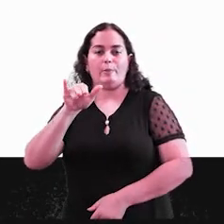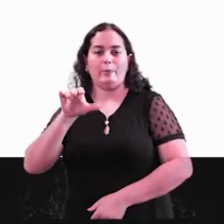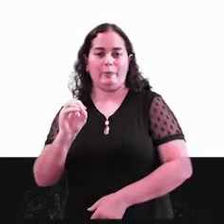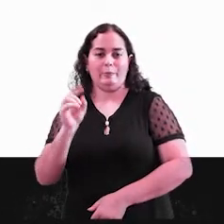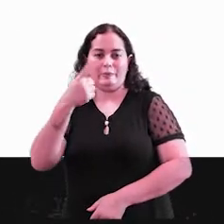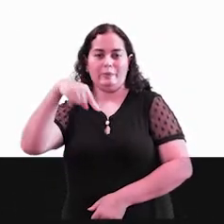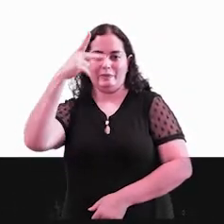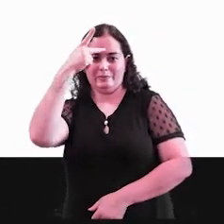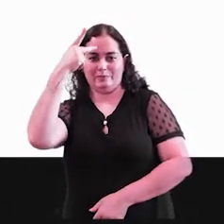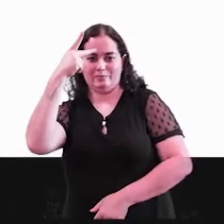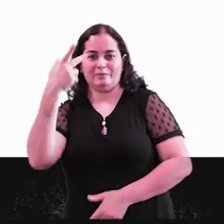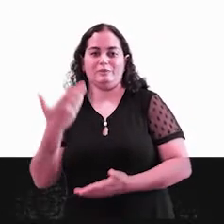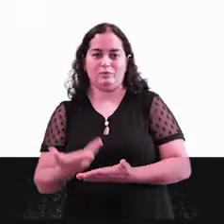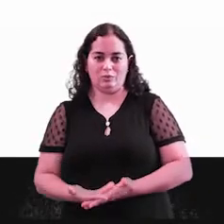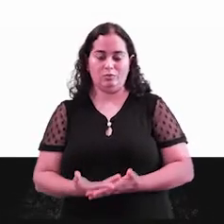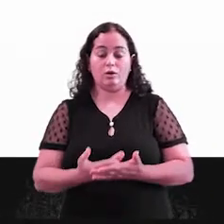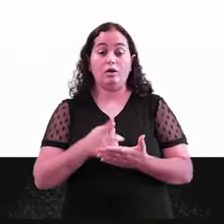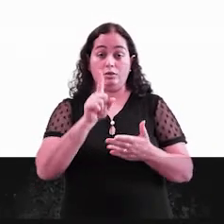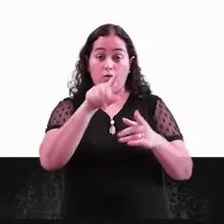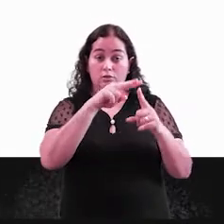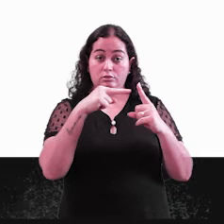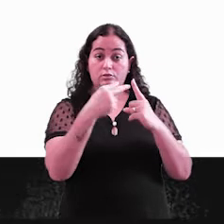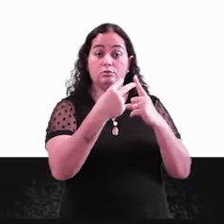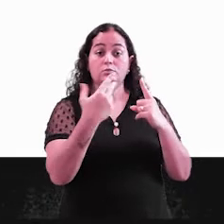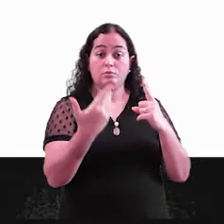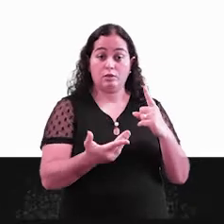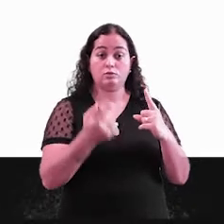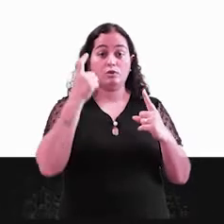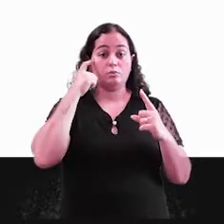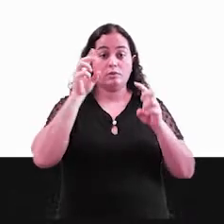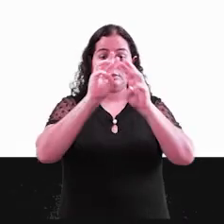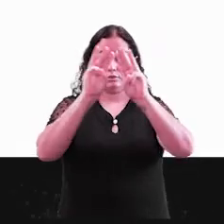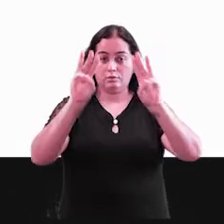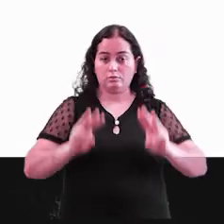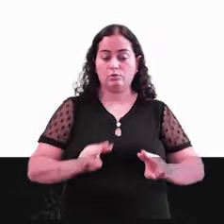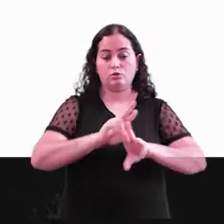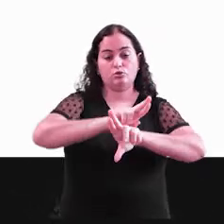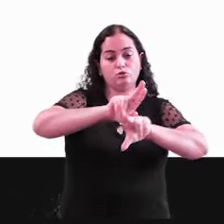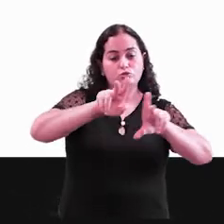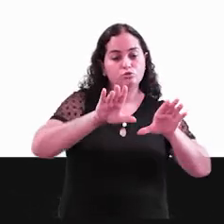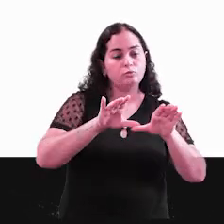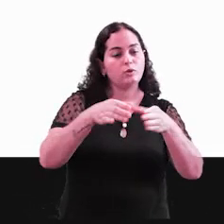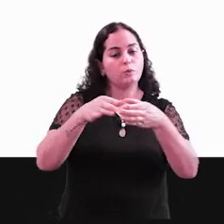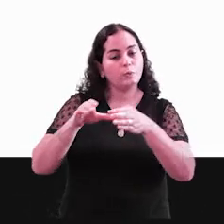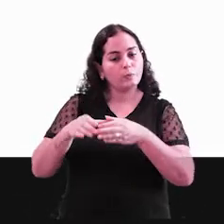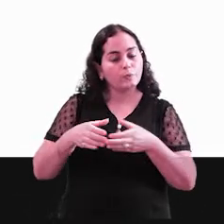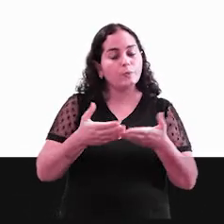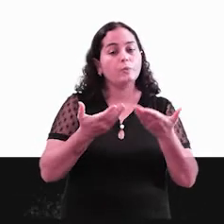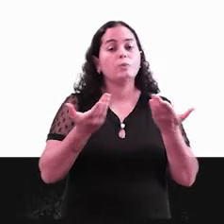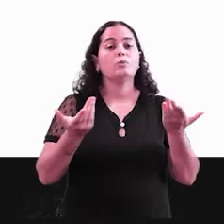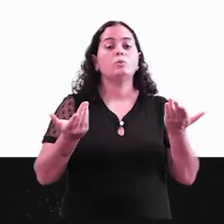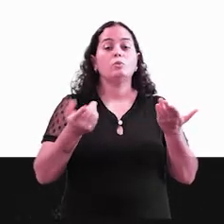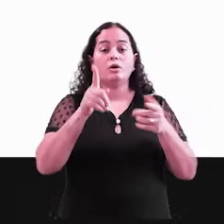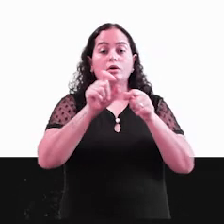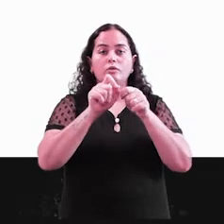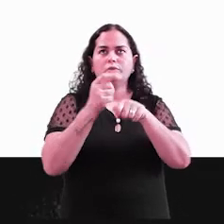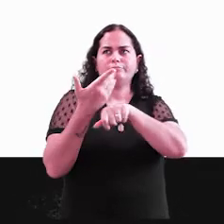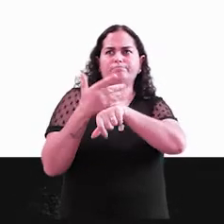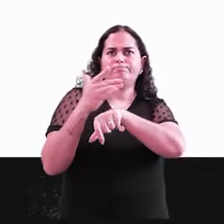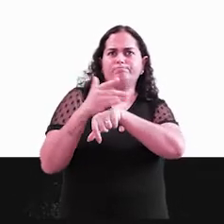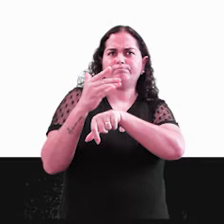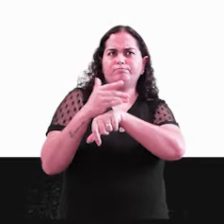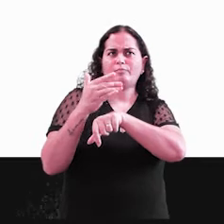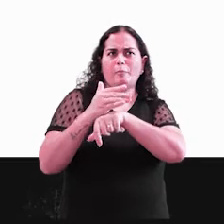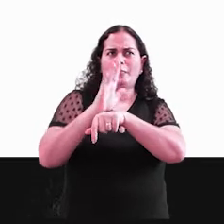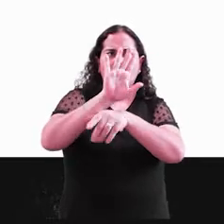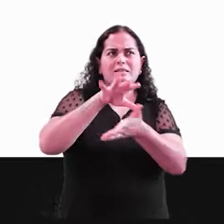estou falando, dessa perspectiva de pensar o museu, os diferentes públicos, e a gente fazer um